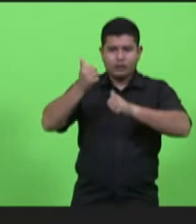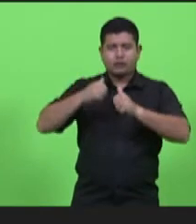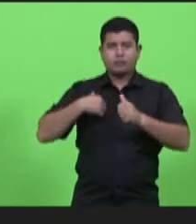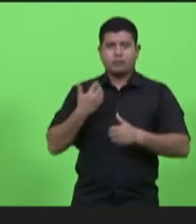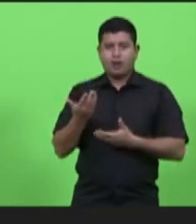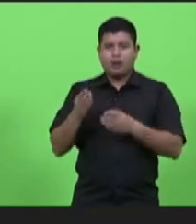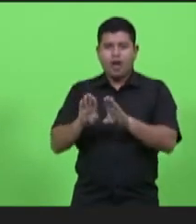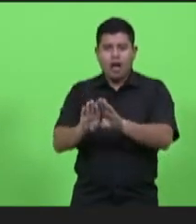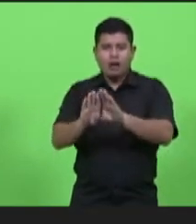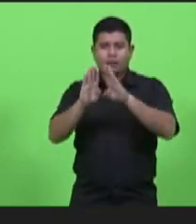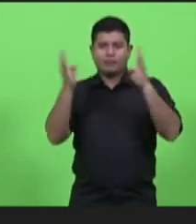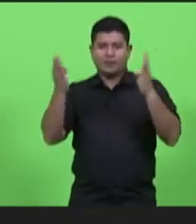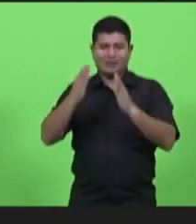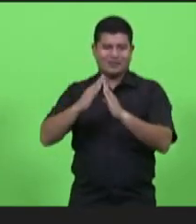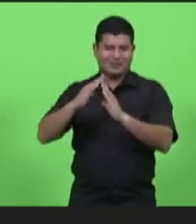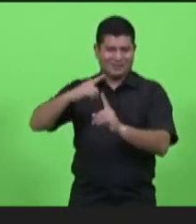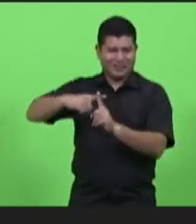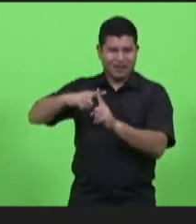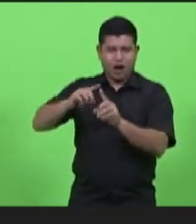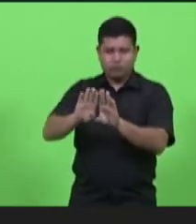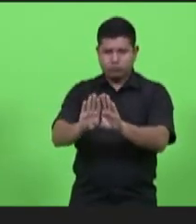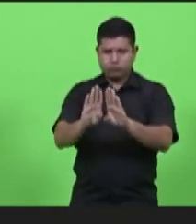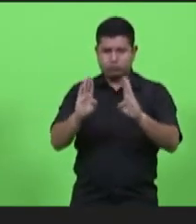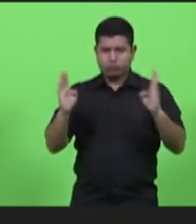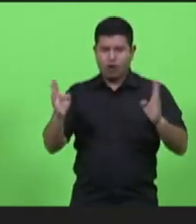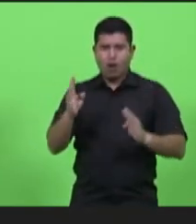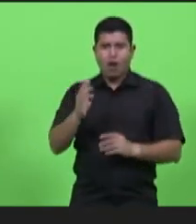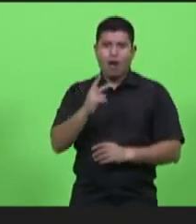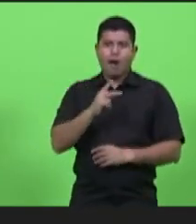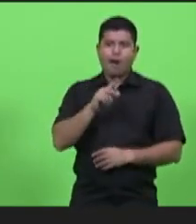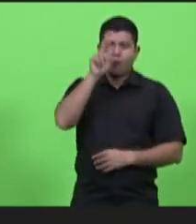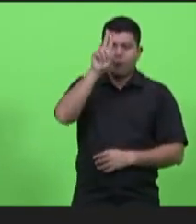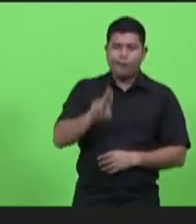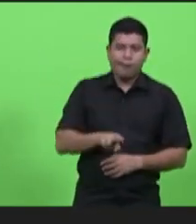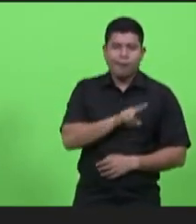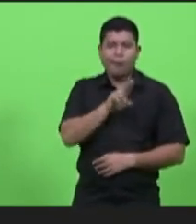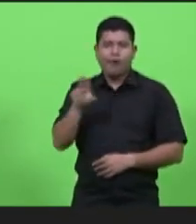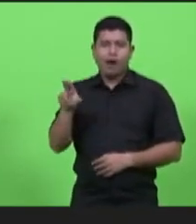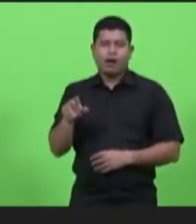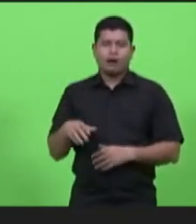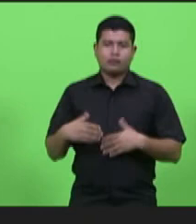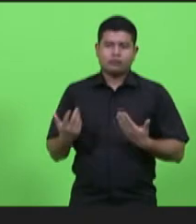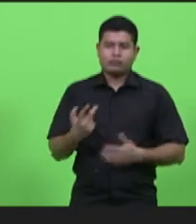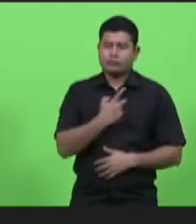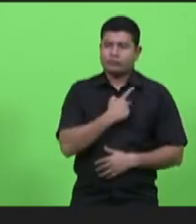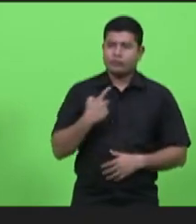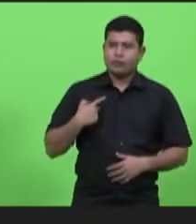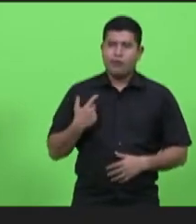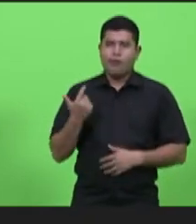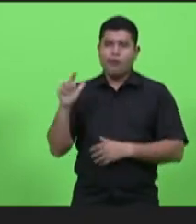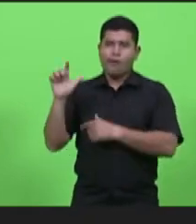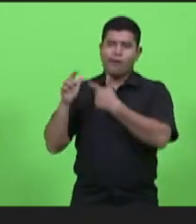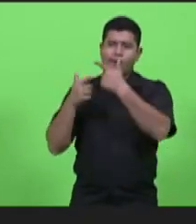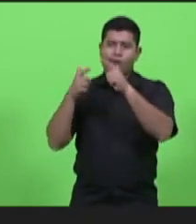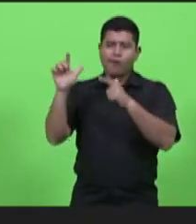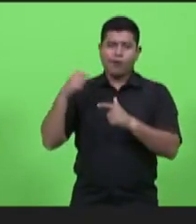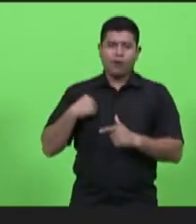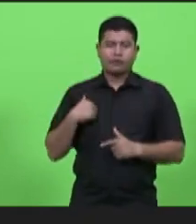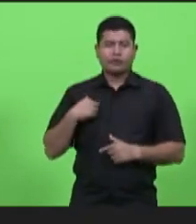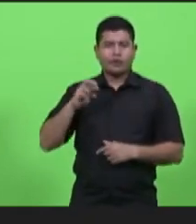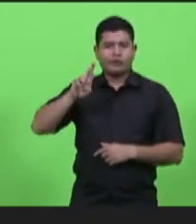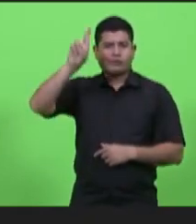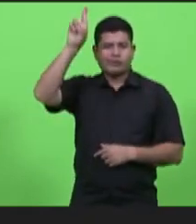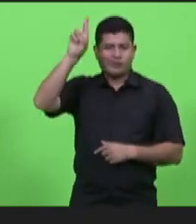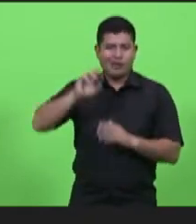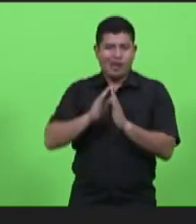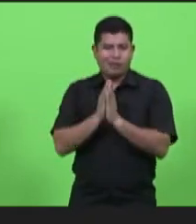abrir as portas das igrejas para os padres, para os pastores e para outros eclesiásticos. Então, parabenizo